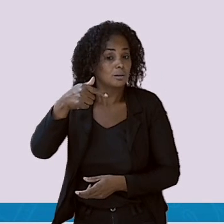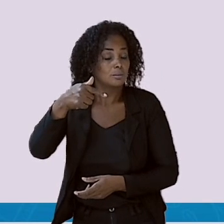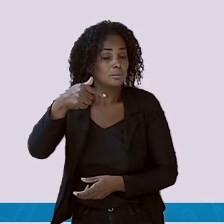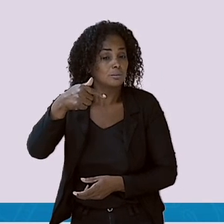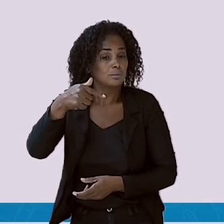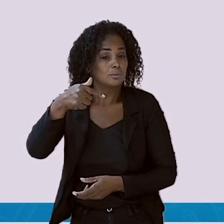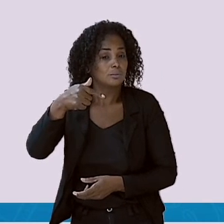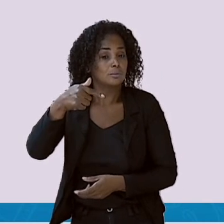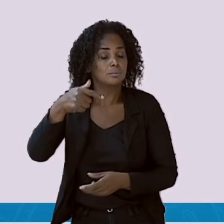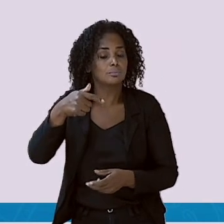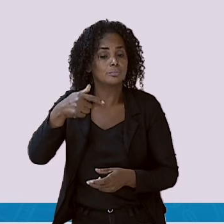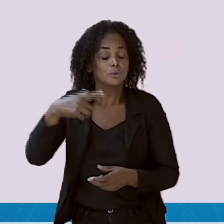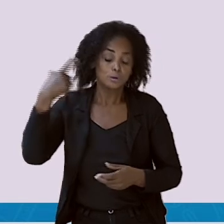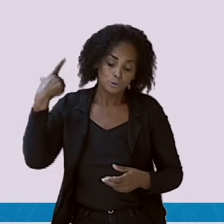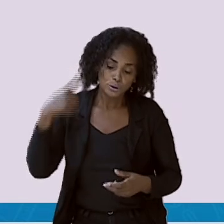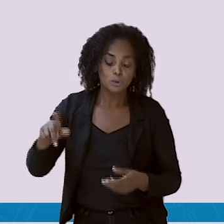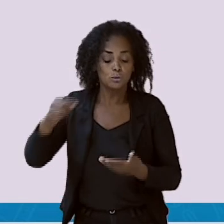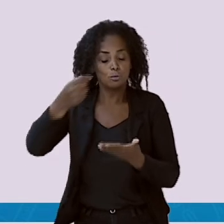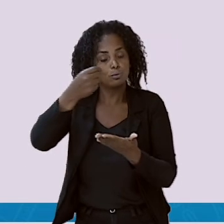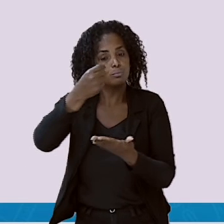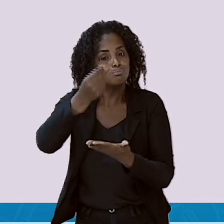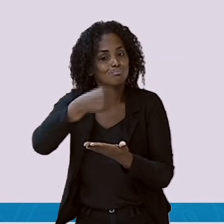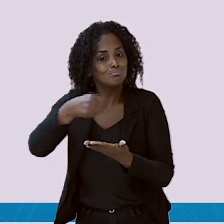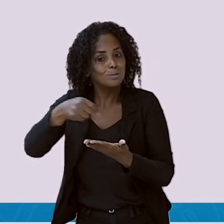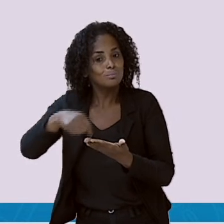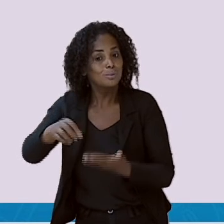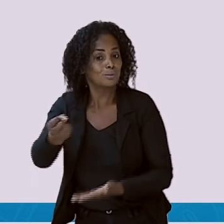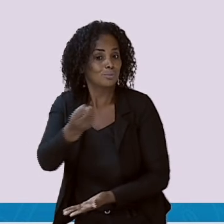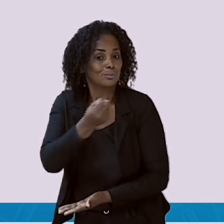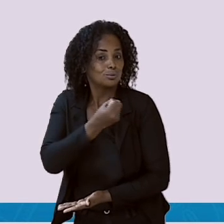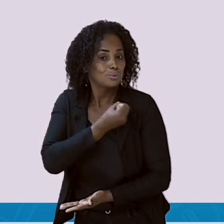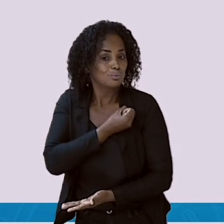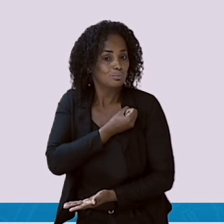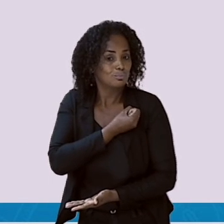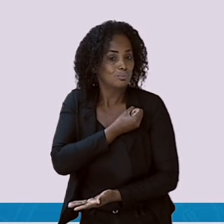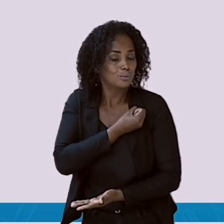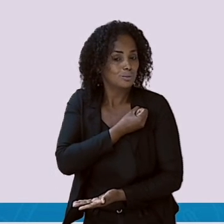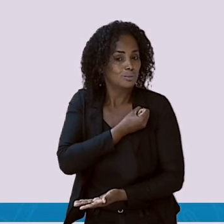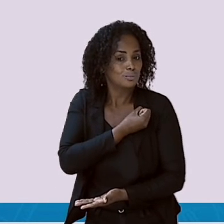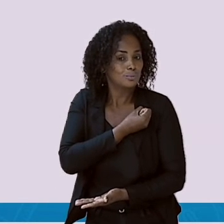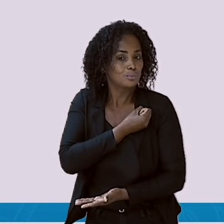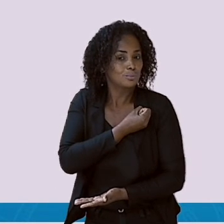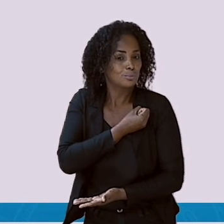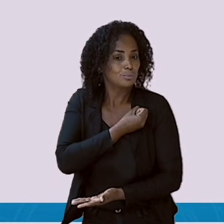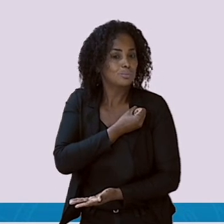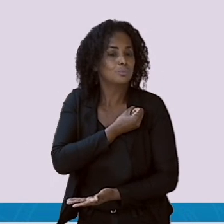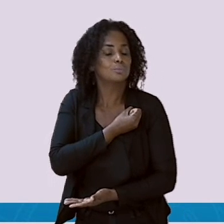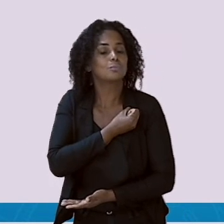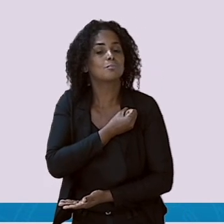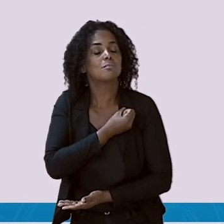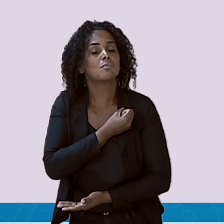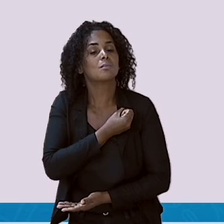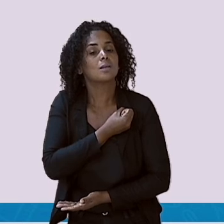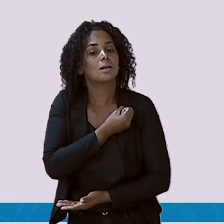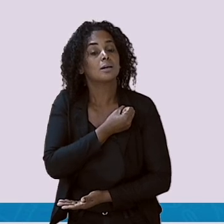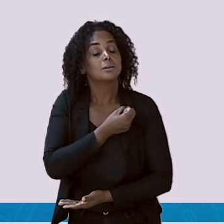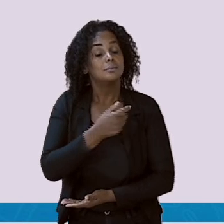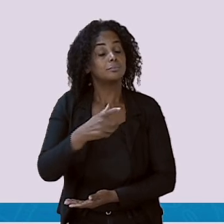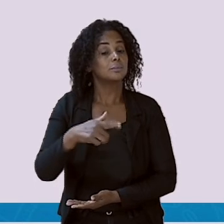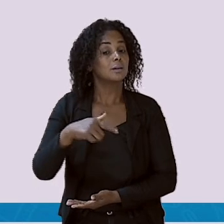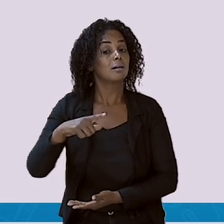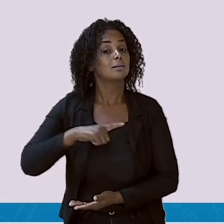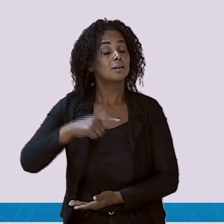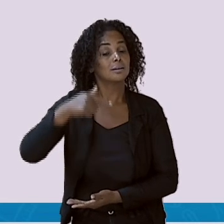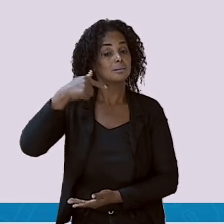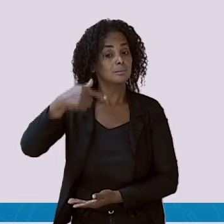ó, sem mexer, nos números à minha esquerda. E vou analisar, eu tenho aqui a dezena, que é 7, e o